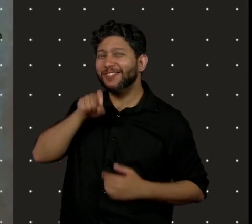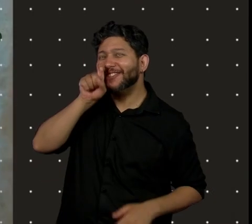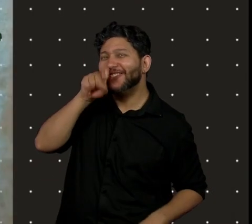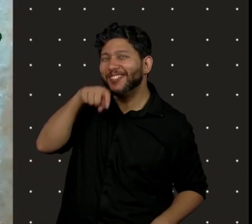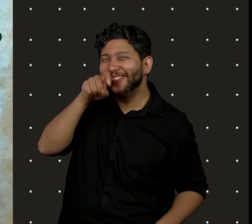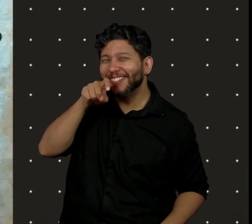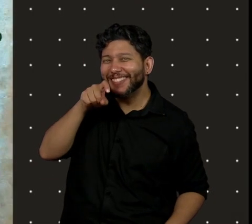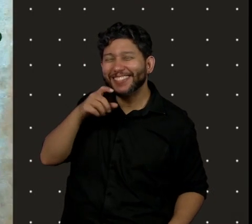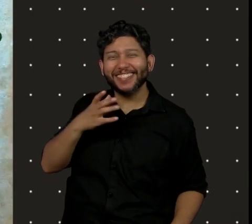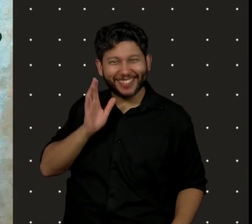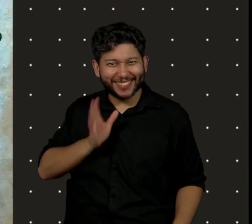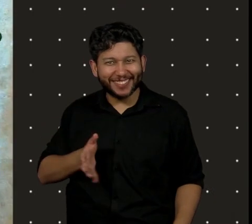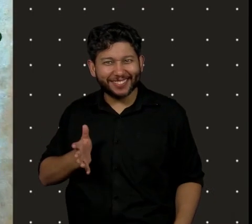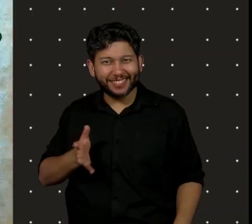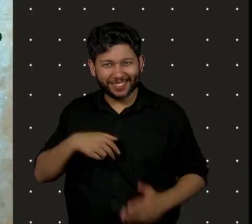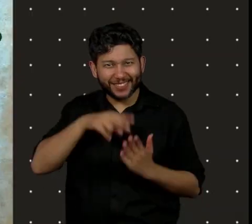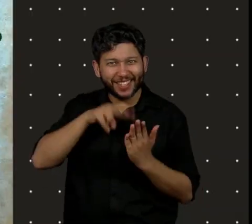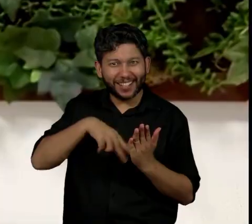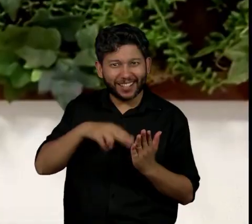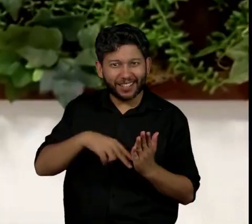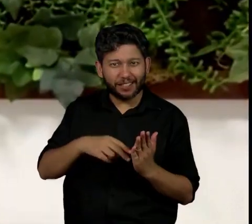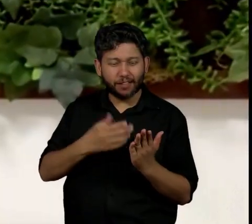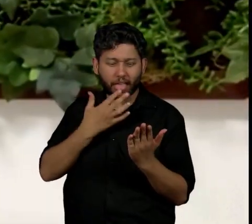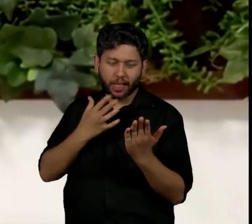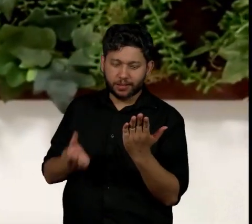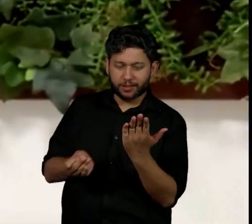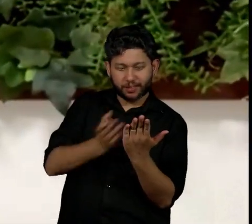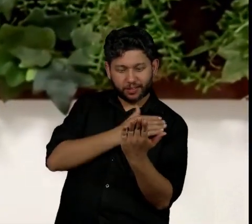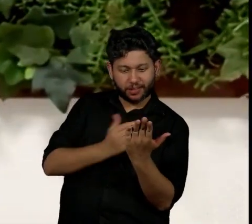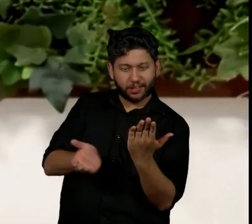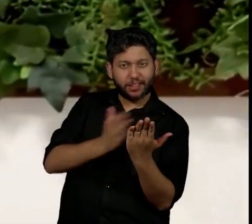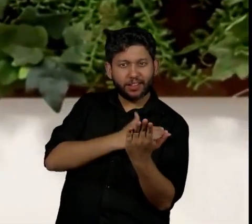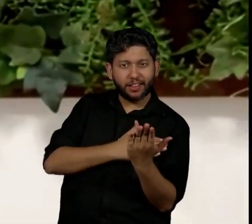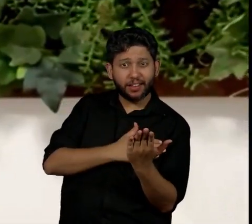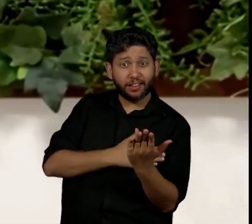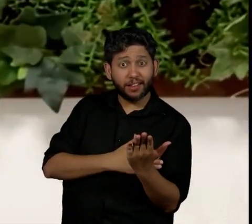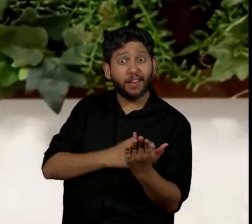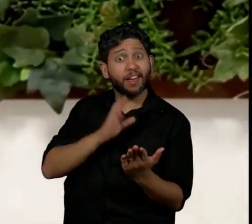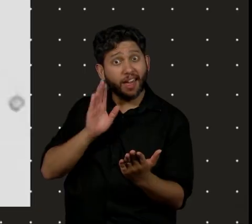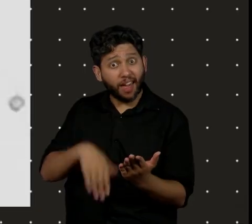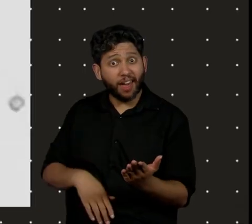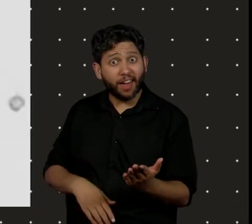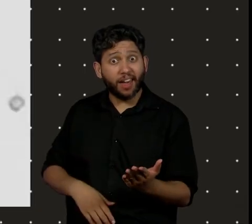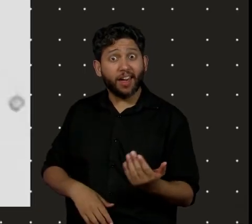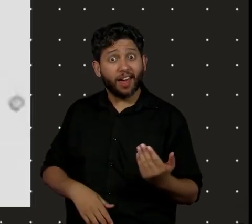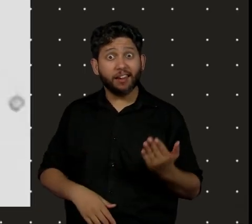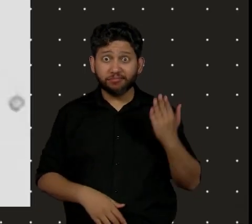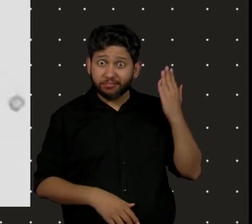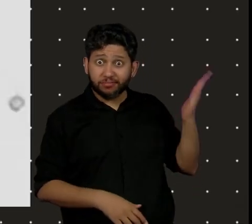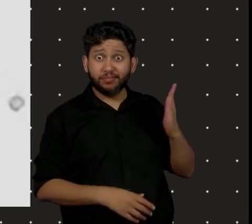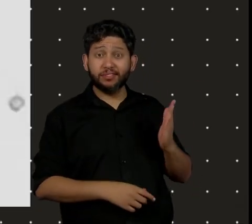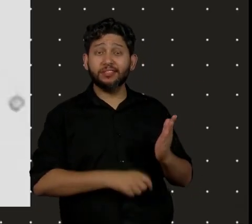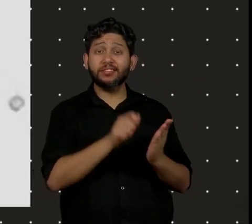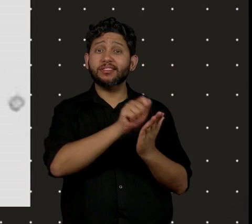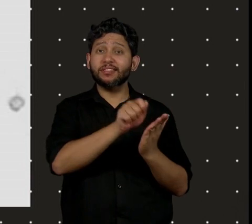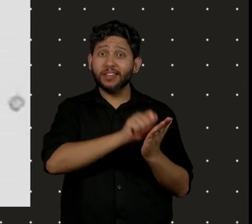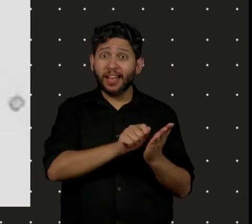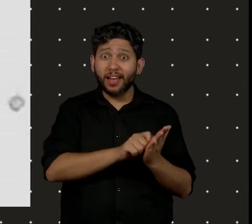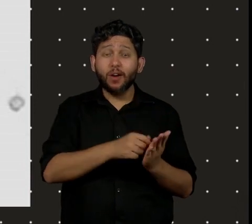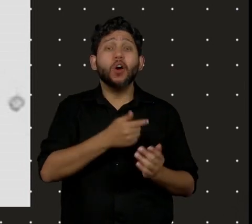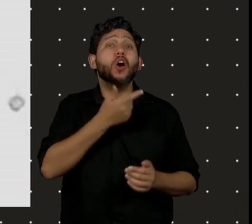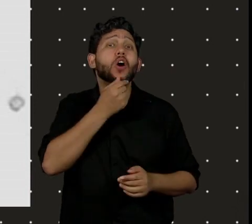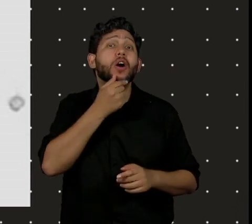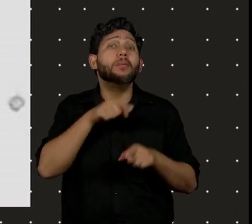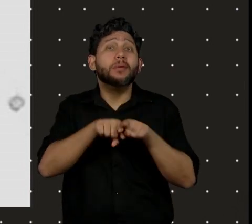é, muitas das histórias que você leram foram escritas por Paulo Figueiredo, ilustradas por seu irmão, um